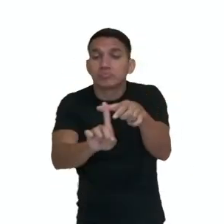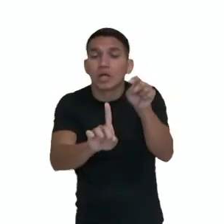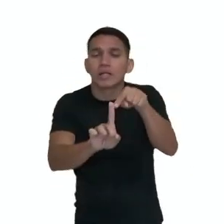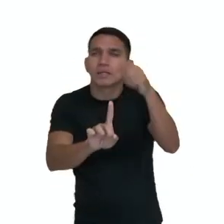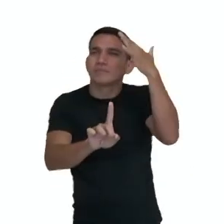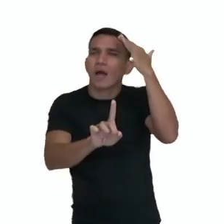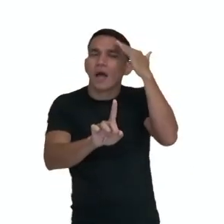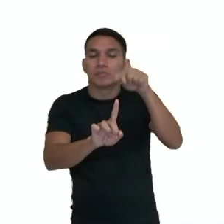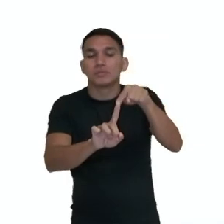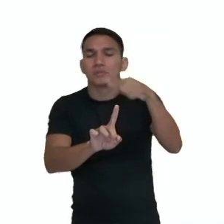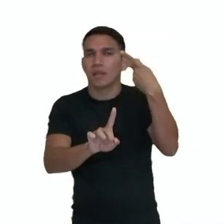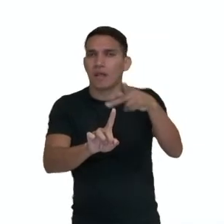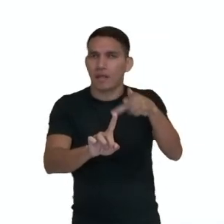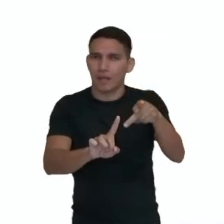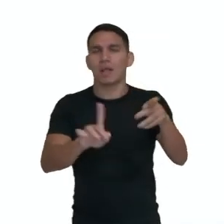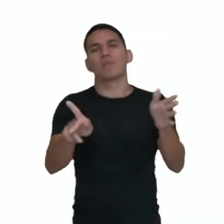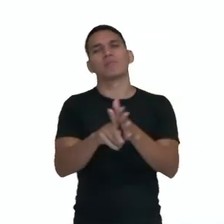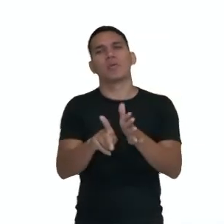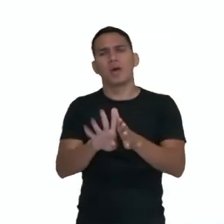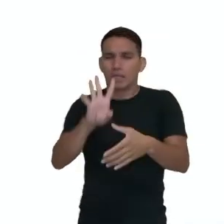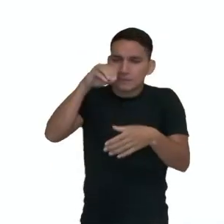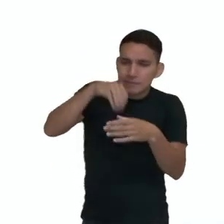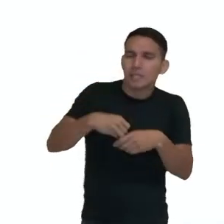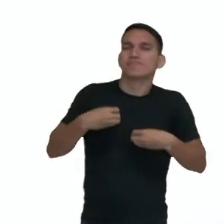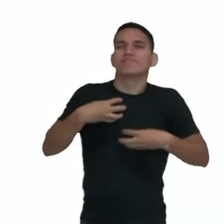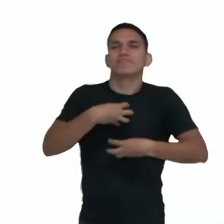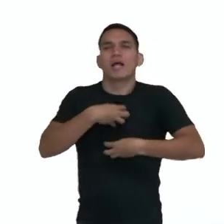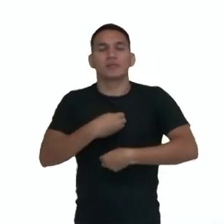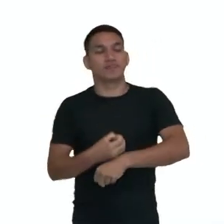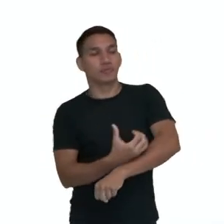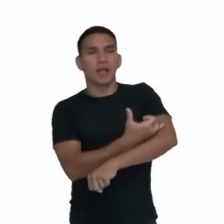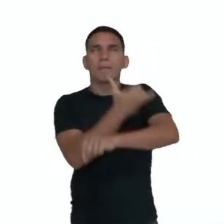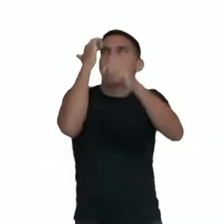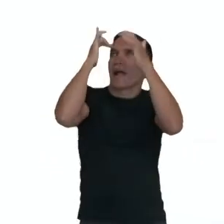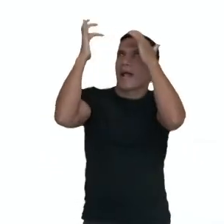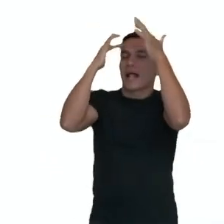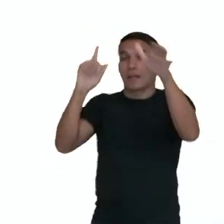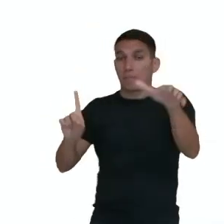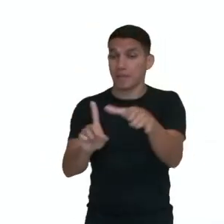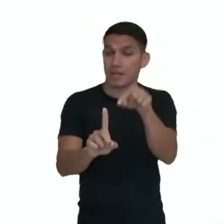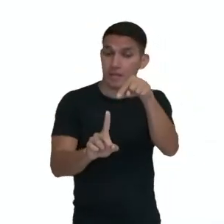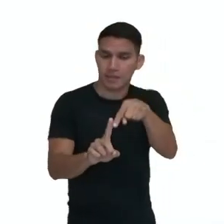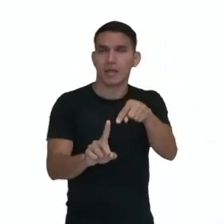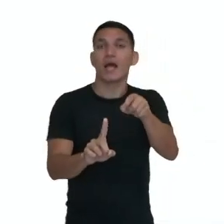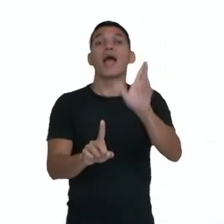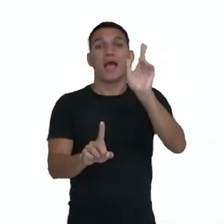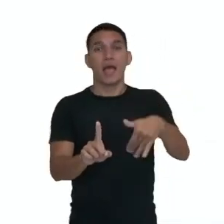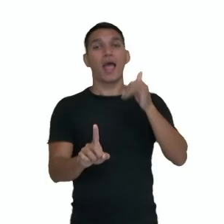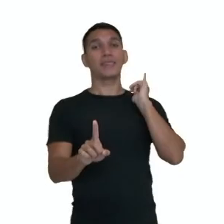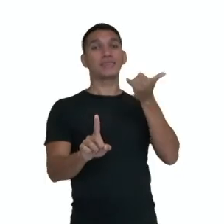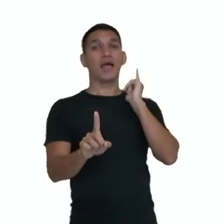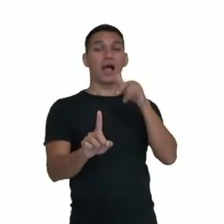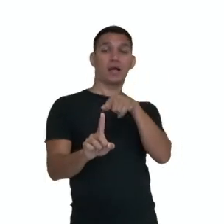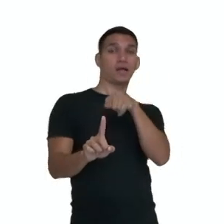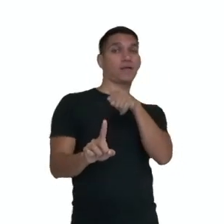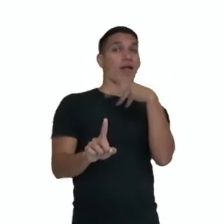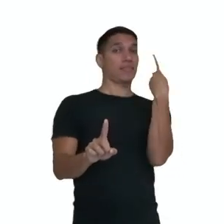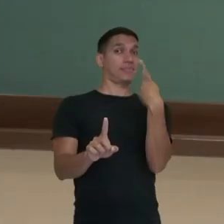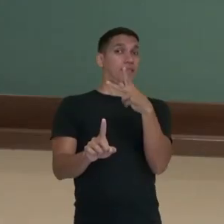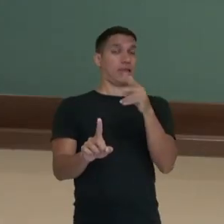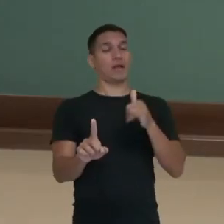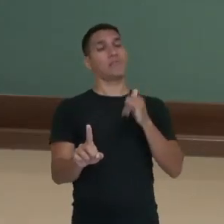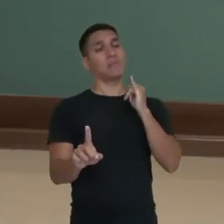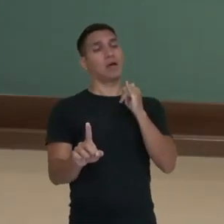né? No íntimo dos personagens, todas as emoções, o imaginário dos personagens. Esse narrador consegue revelar a consciência